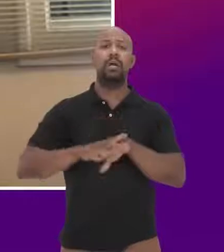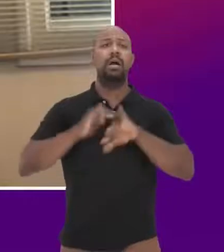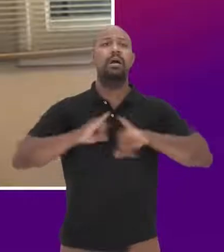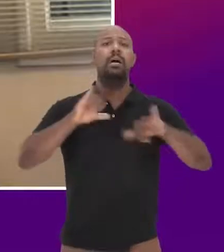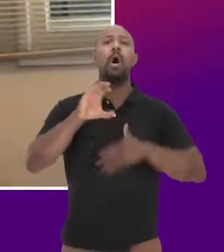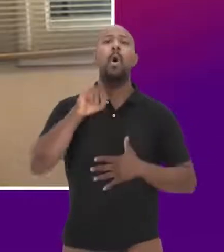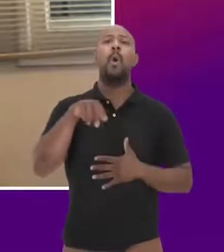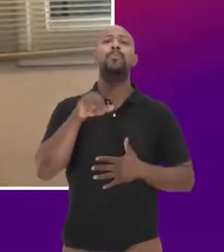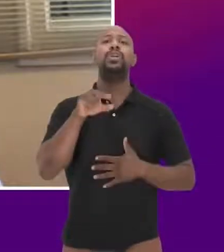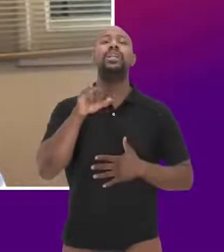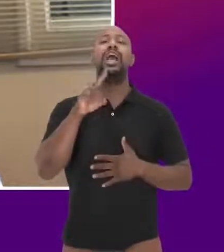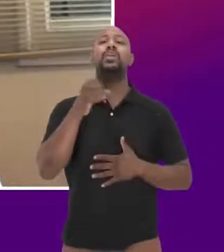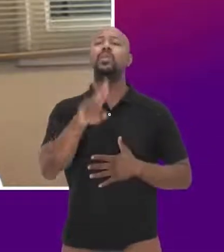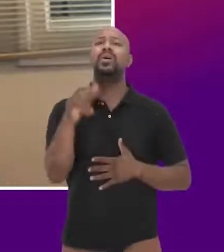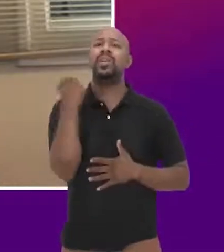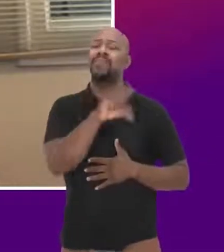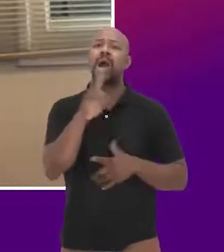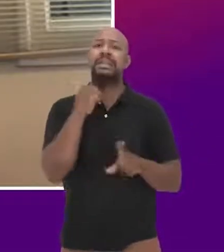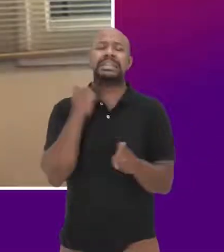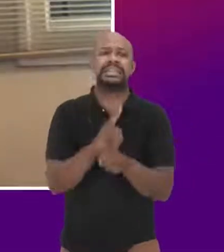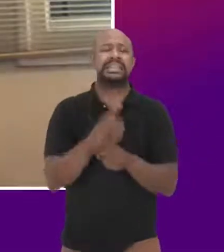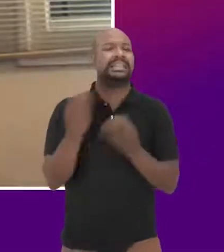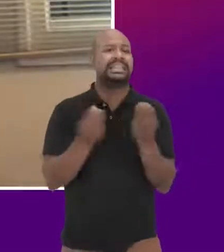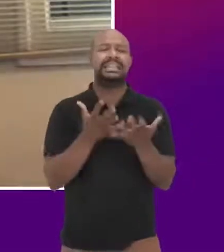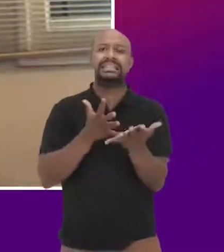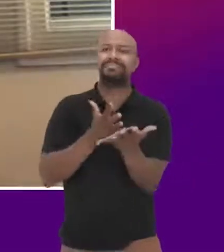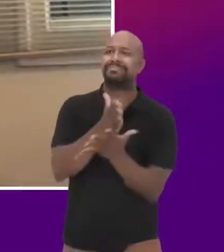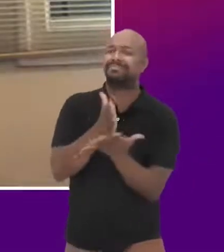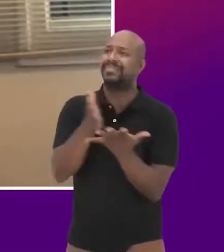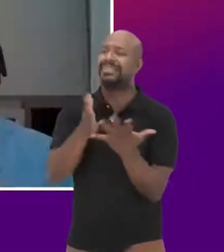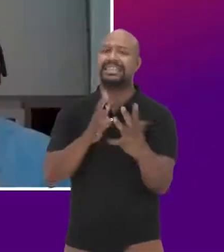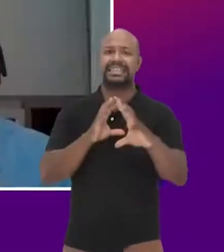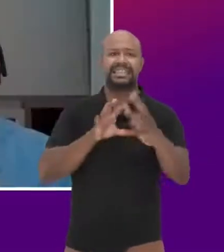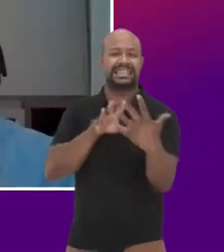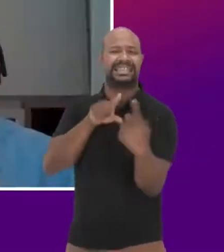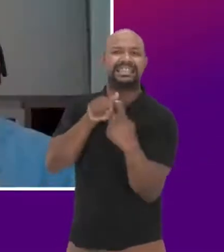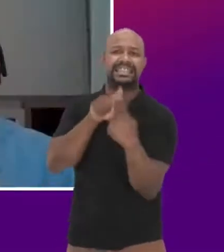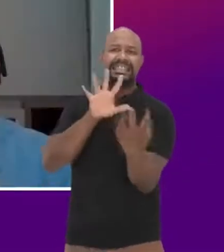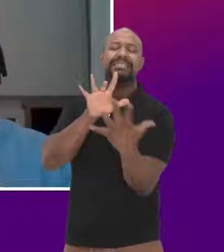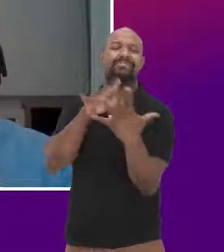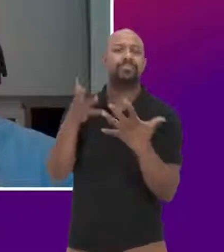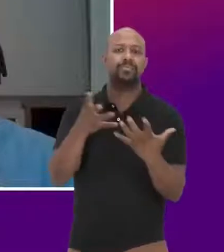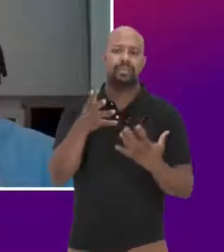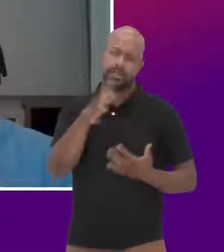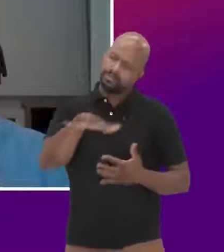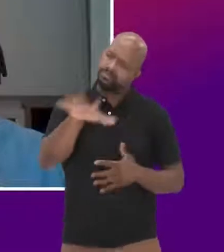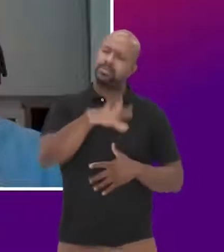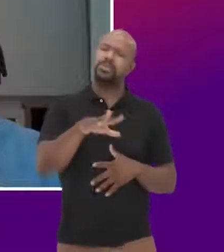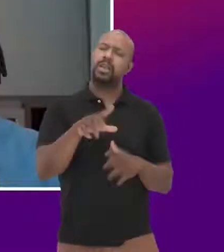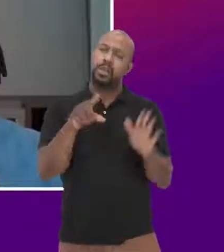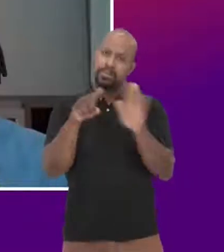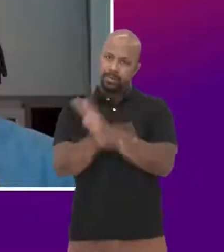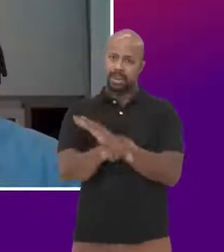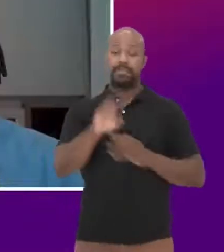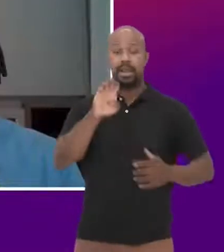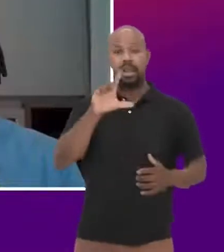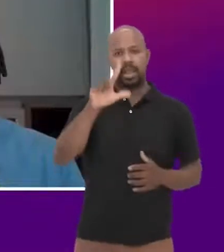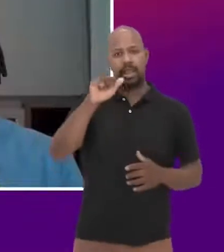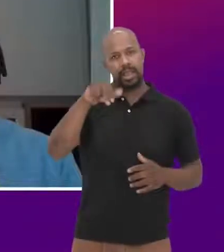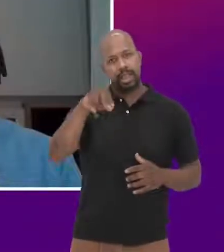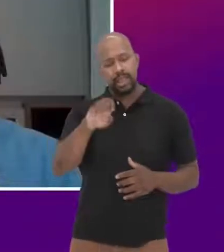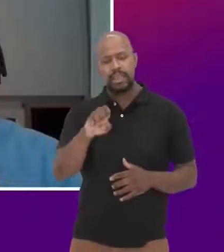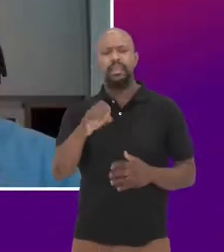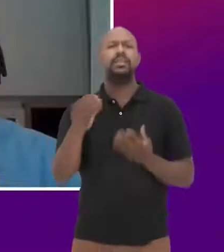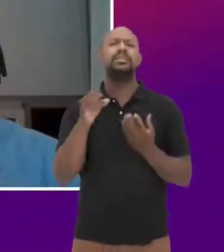conseguir encontrar o seu canal de comunicação. Dentro desse quadro, eu queria perguntar para a Elaine se